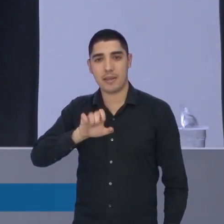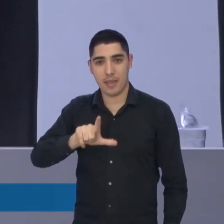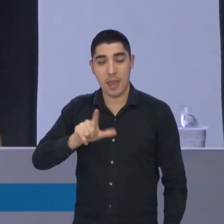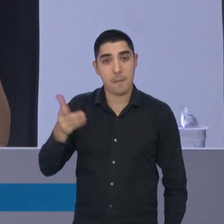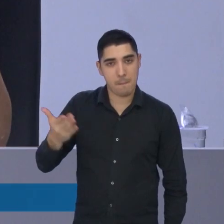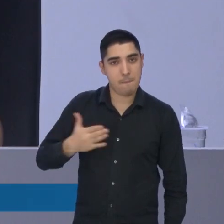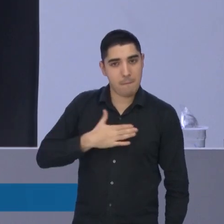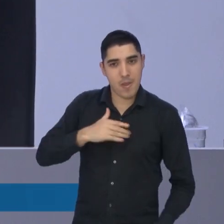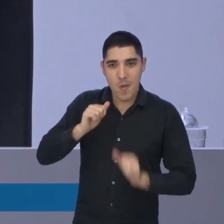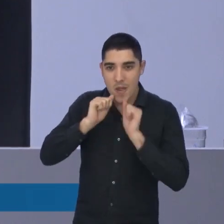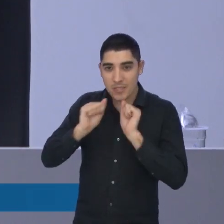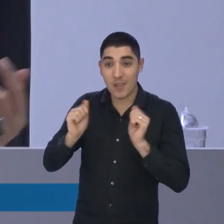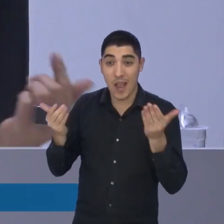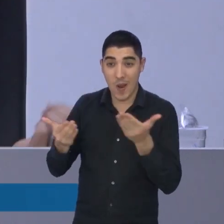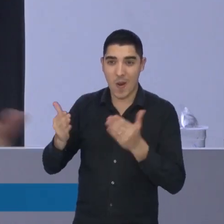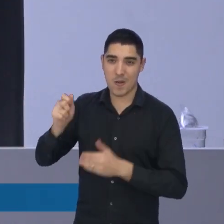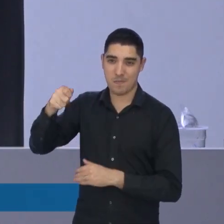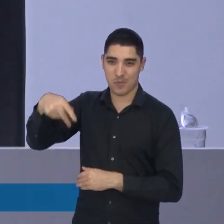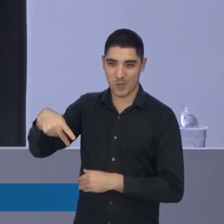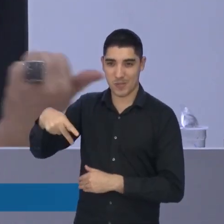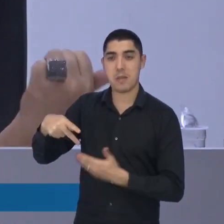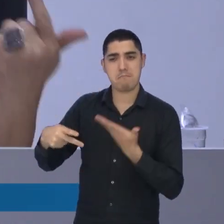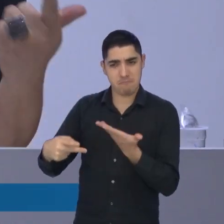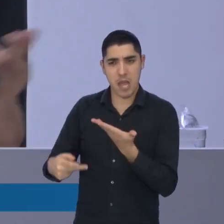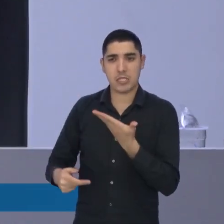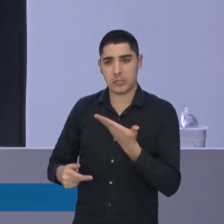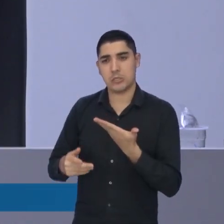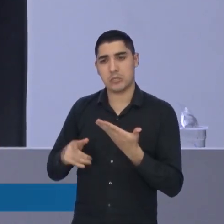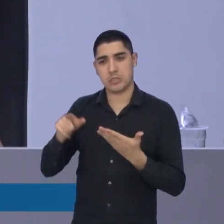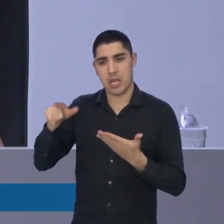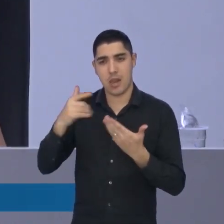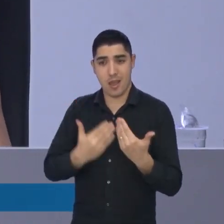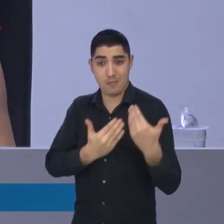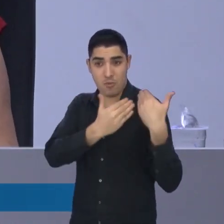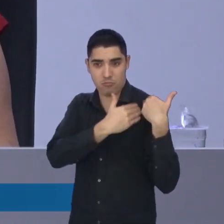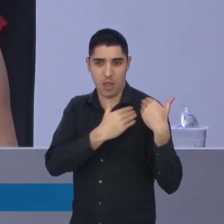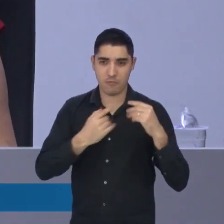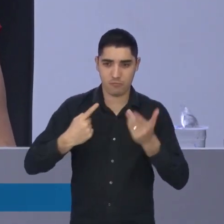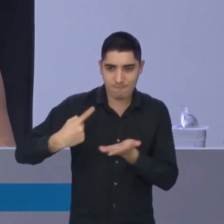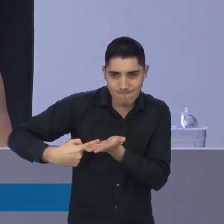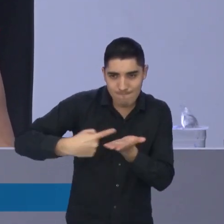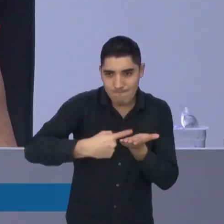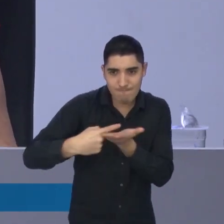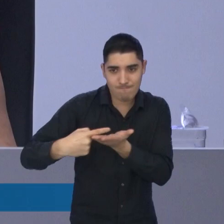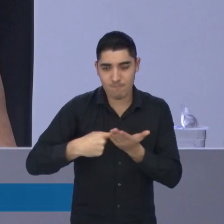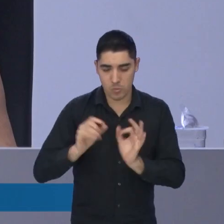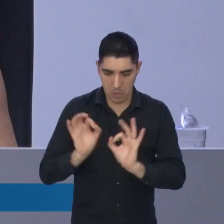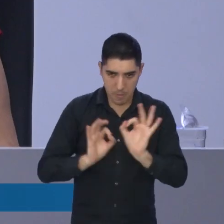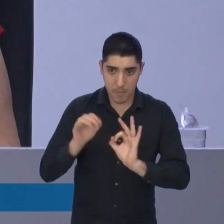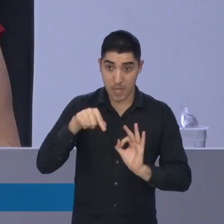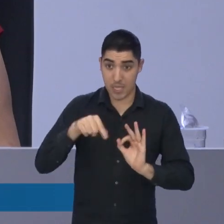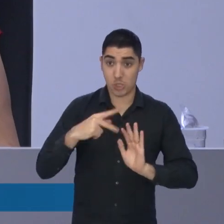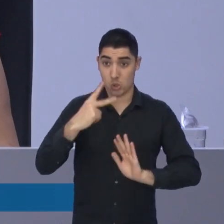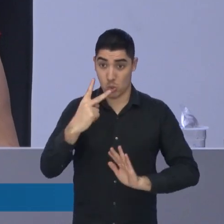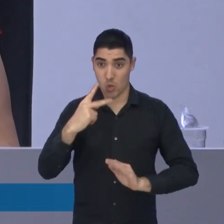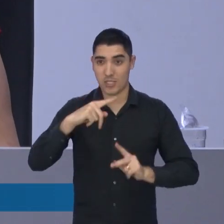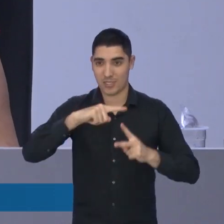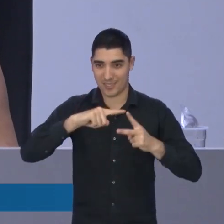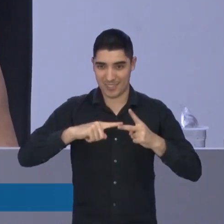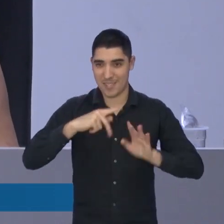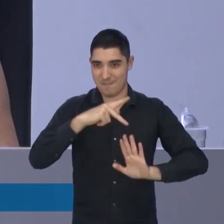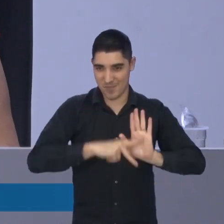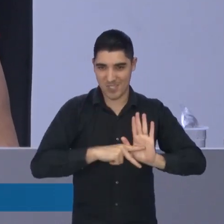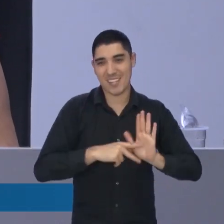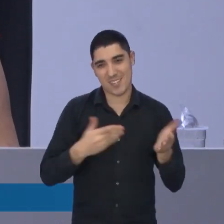meu assessor, aposentou, mas ele que articulou e elaborou os 2 projetos, né? E, em